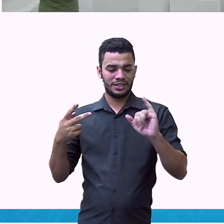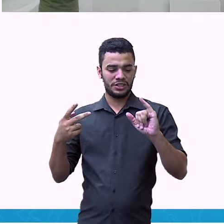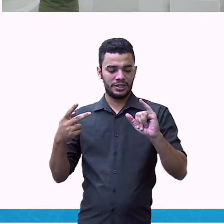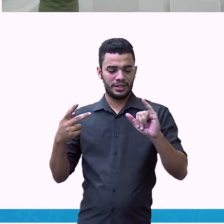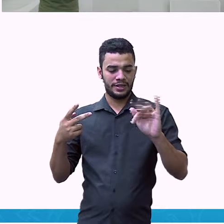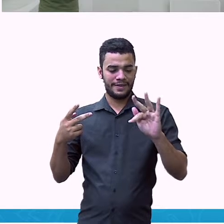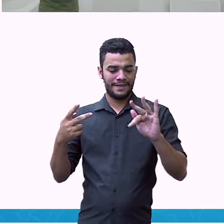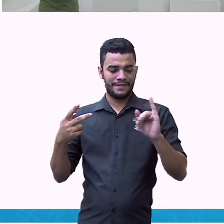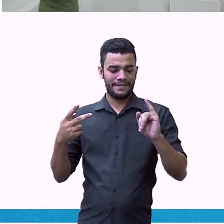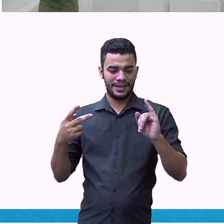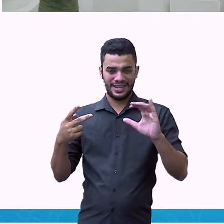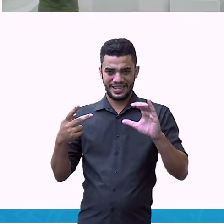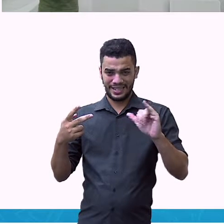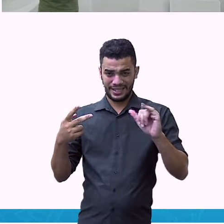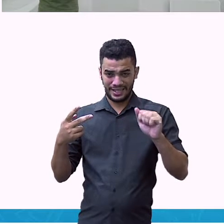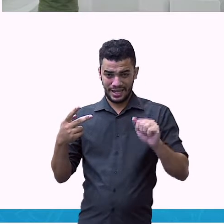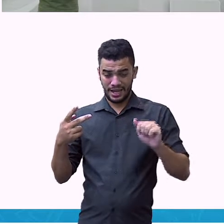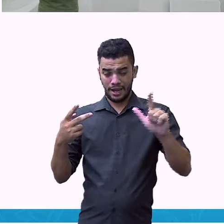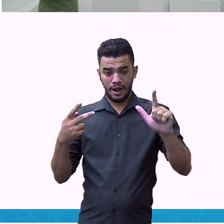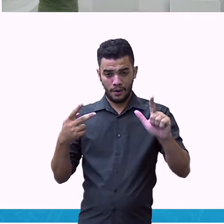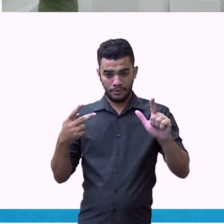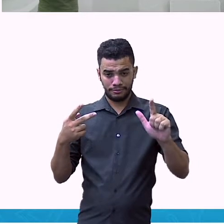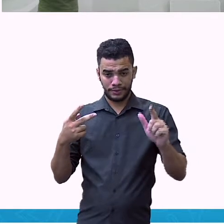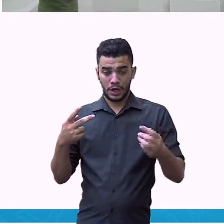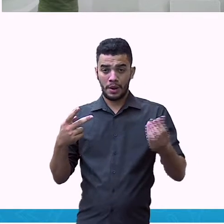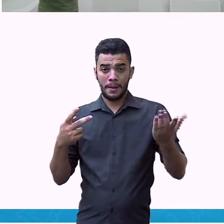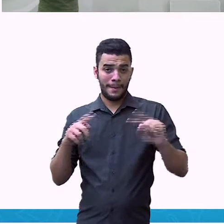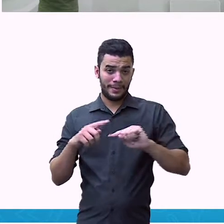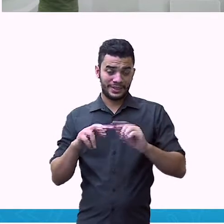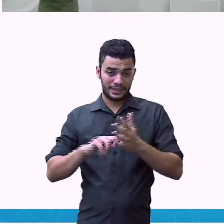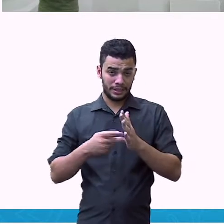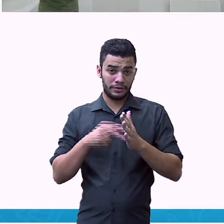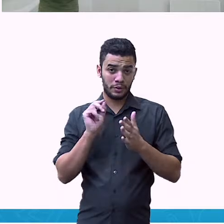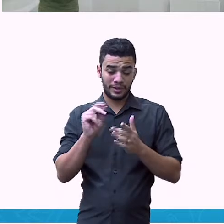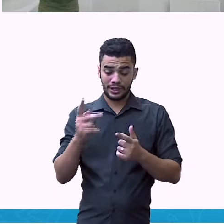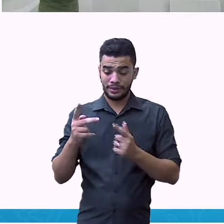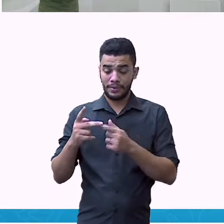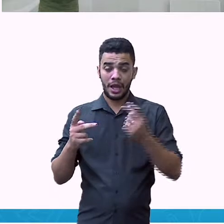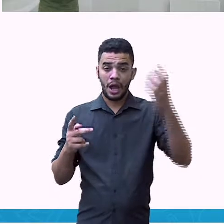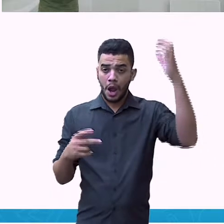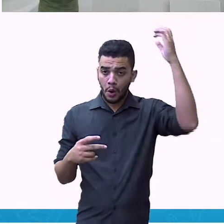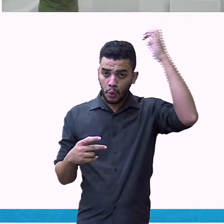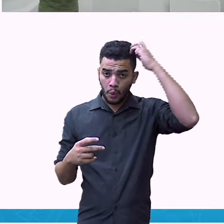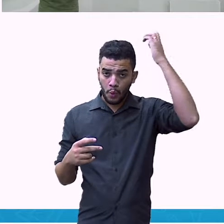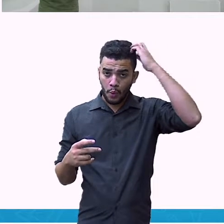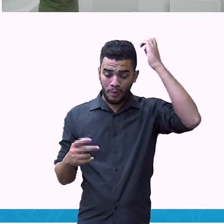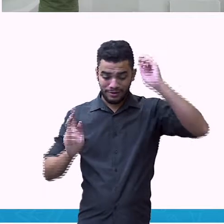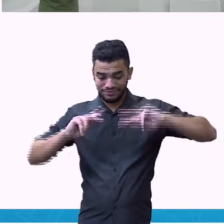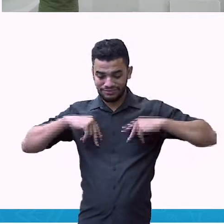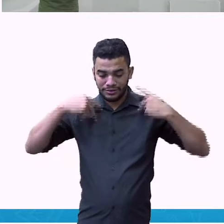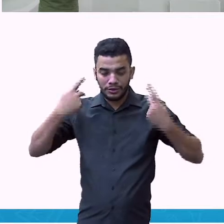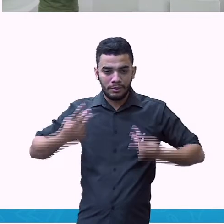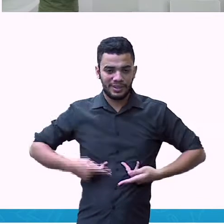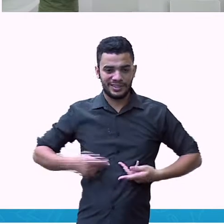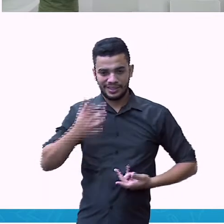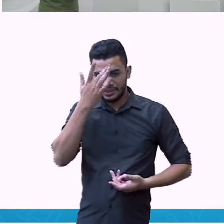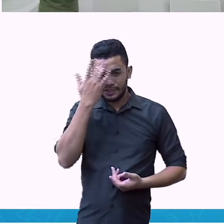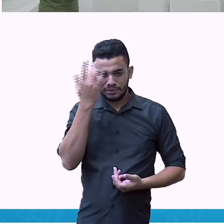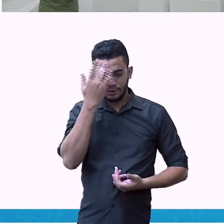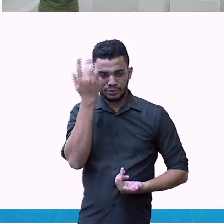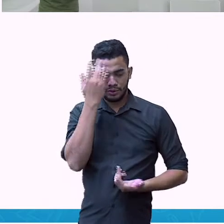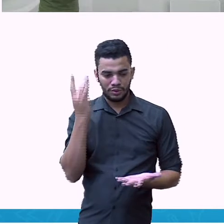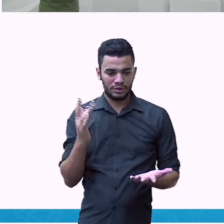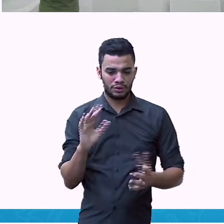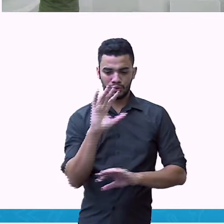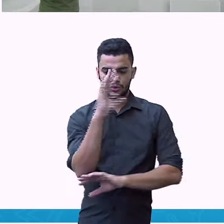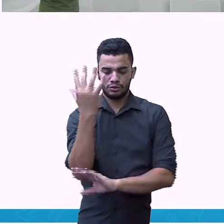com a natureza, seja através da caça predatória de animais ou também a destruição de ambientes